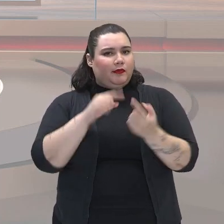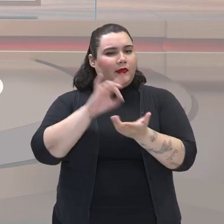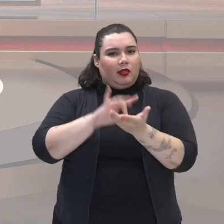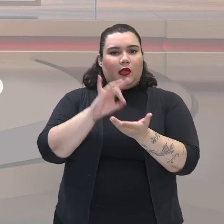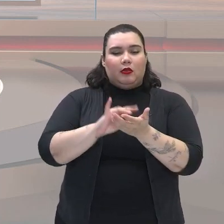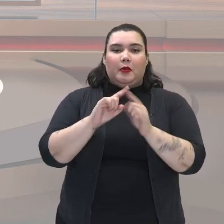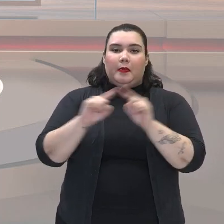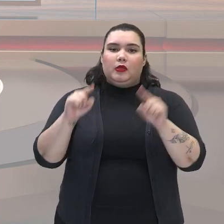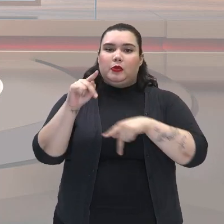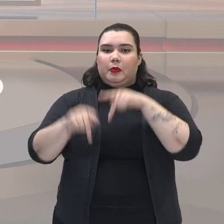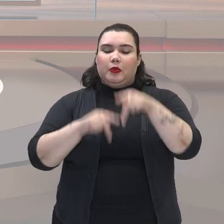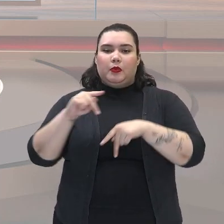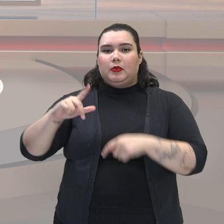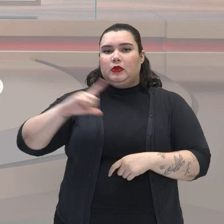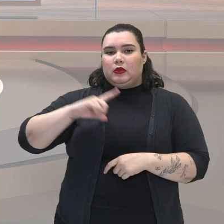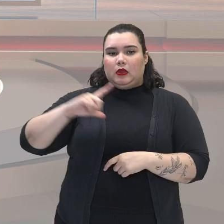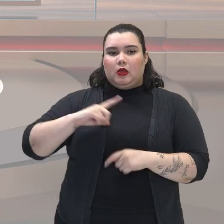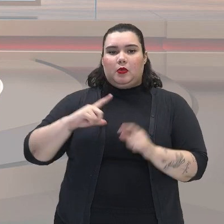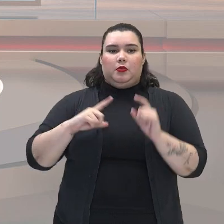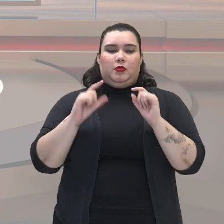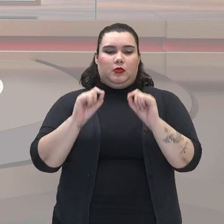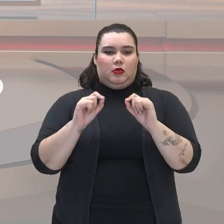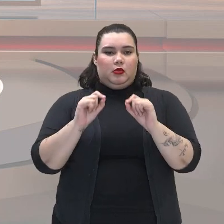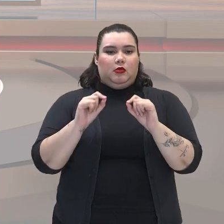nações tiveram grande